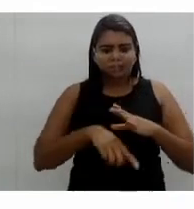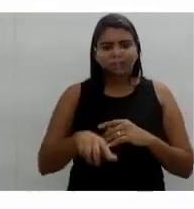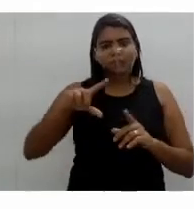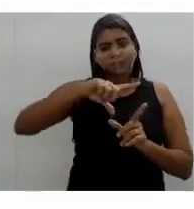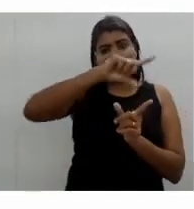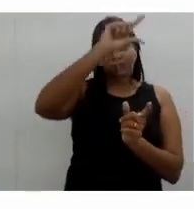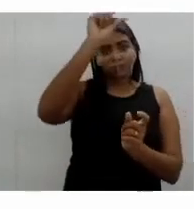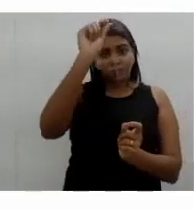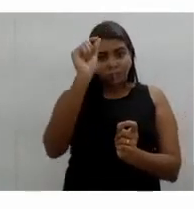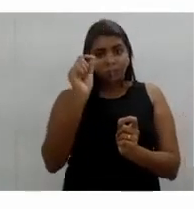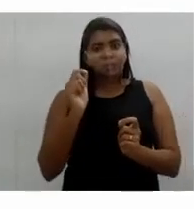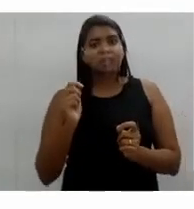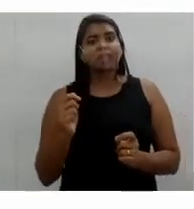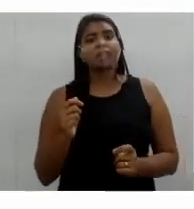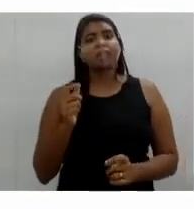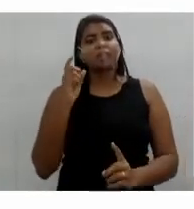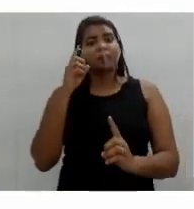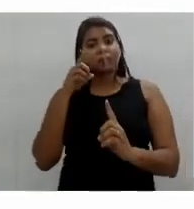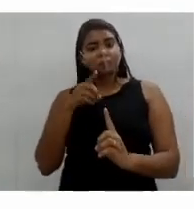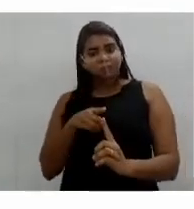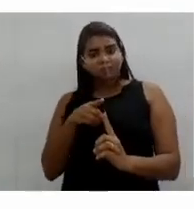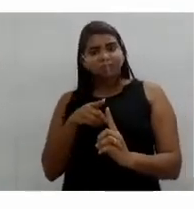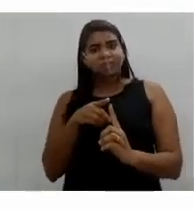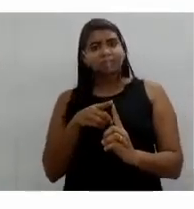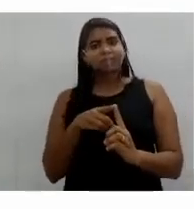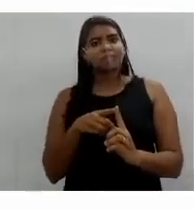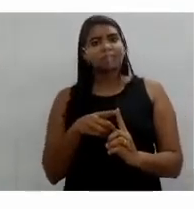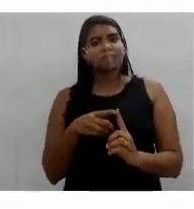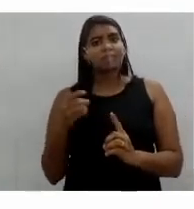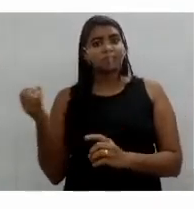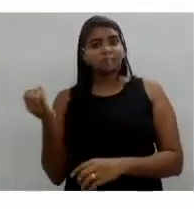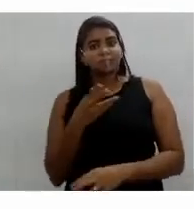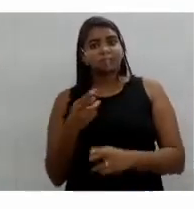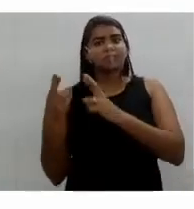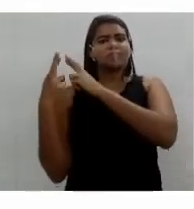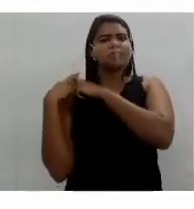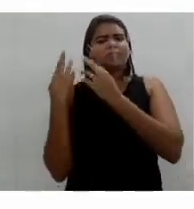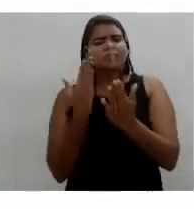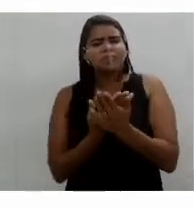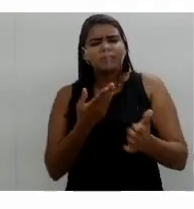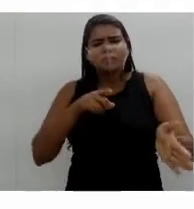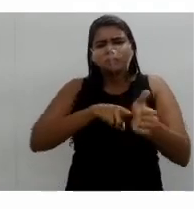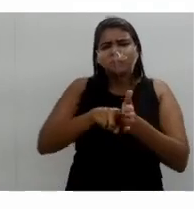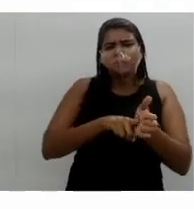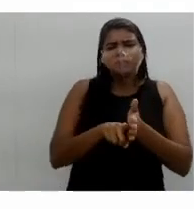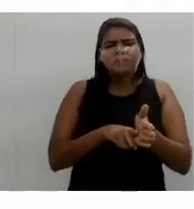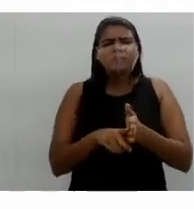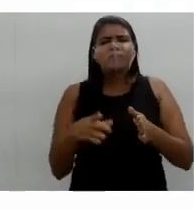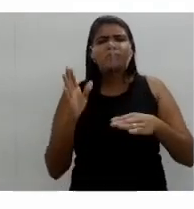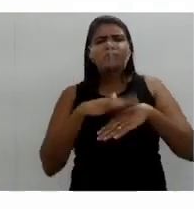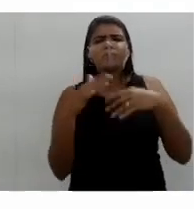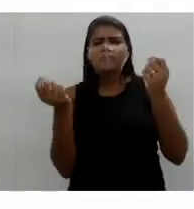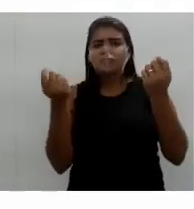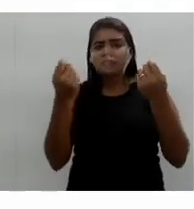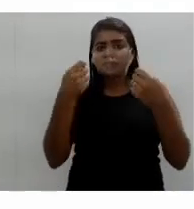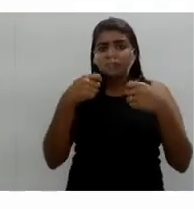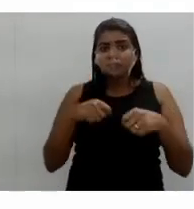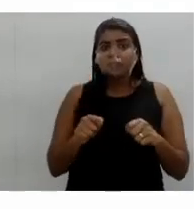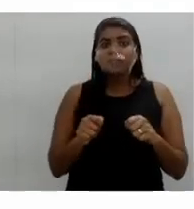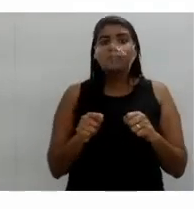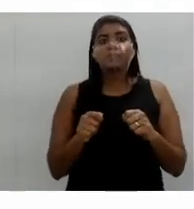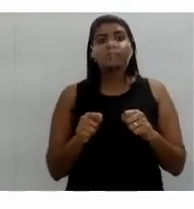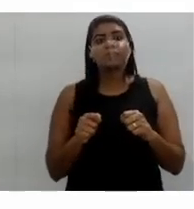lunar. O principal objetivo dessa próxima missão é estudar quais as possibilidades de